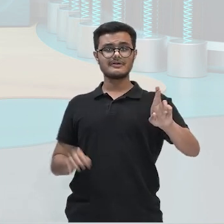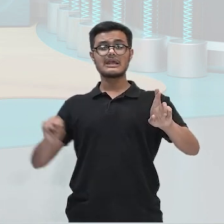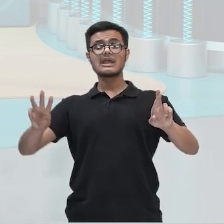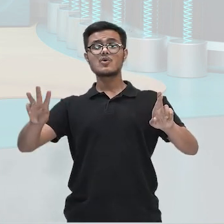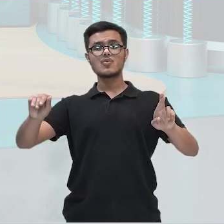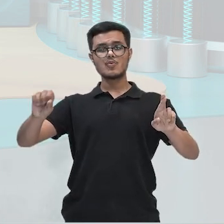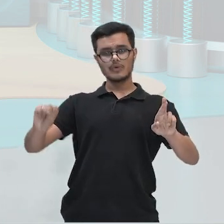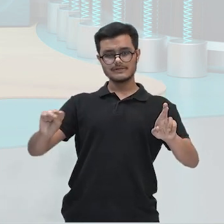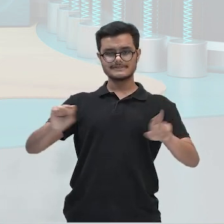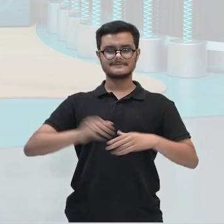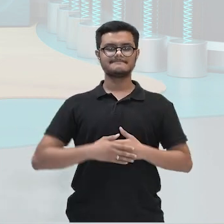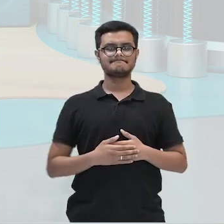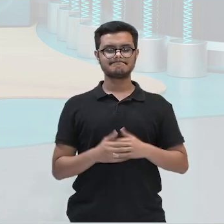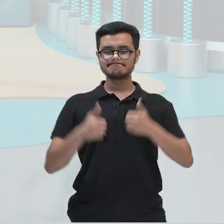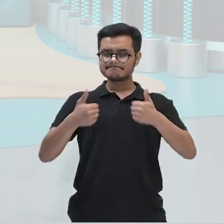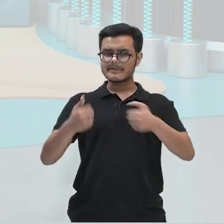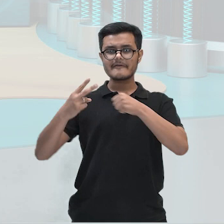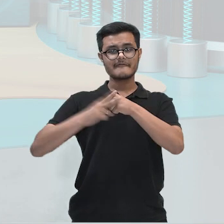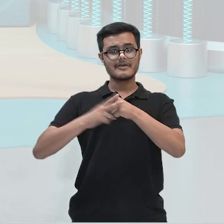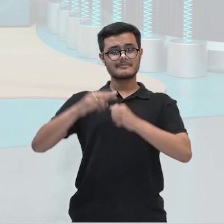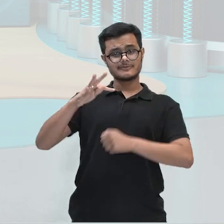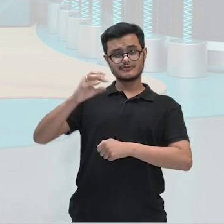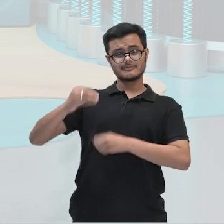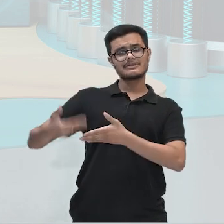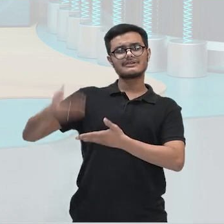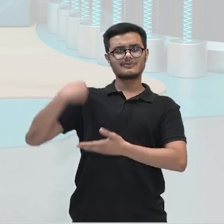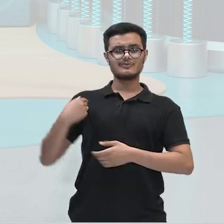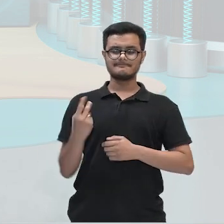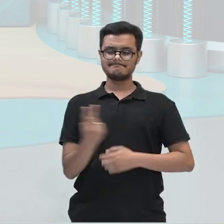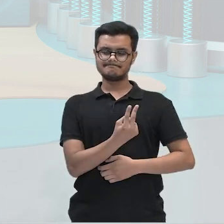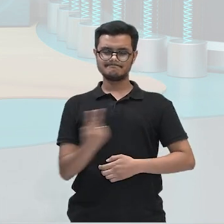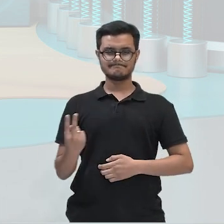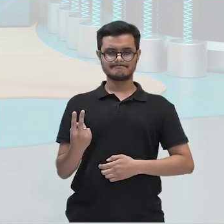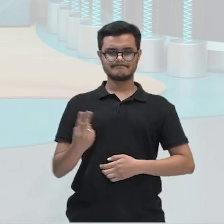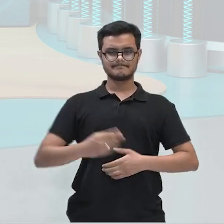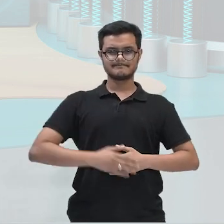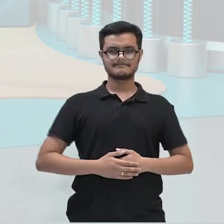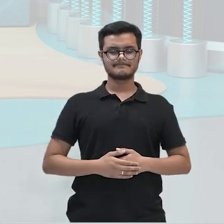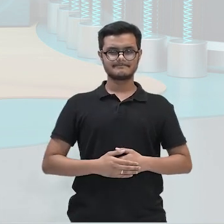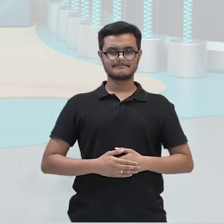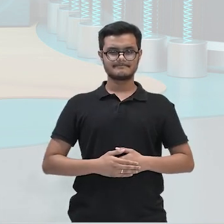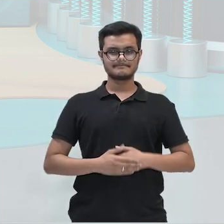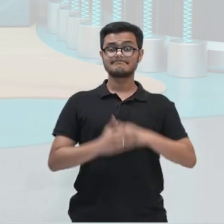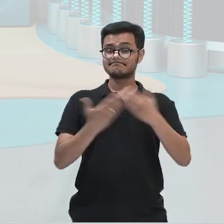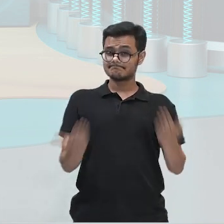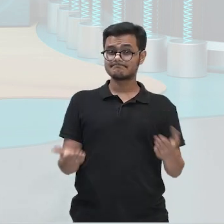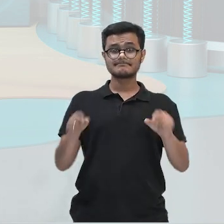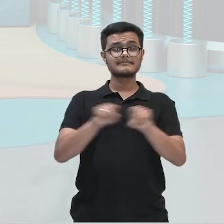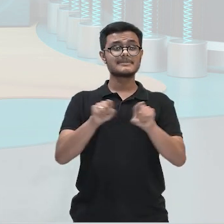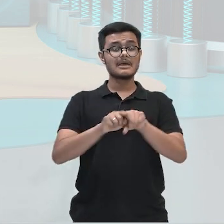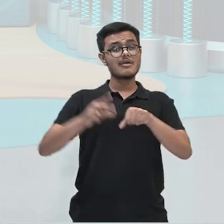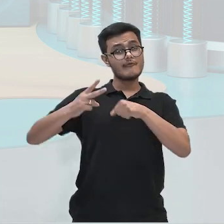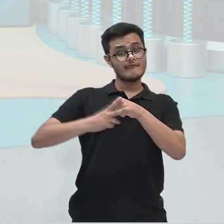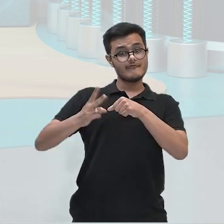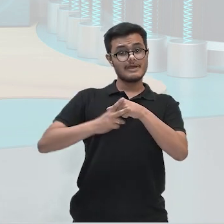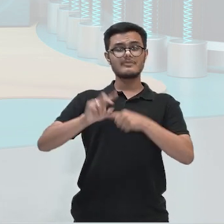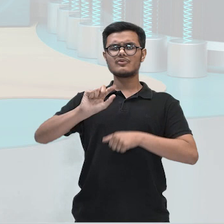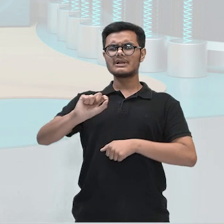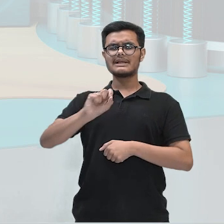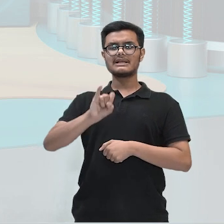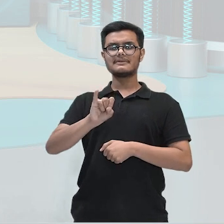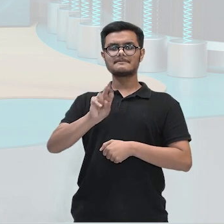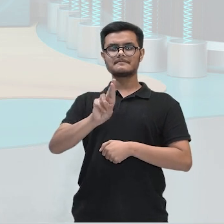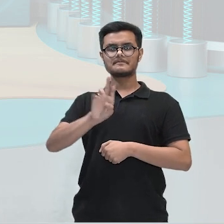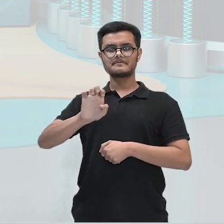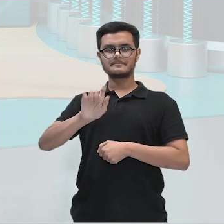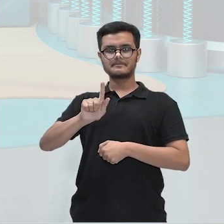Então, o verbo to be ele tem duas formas no passado, was e were. E é um verbo irregular. Continuando,